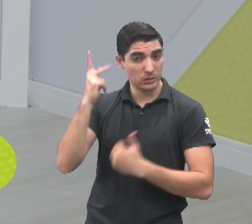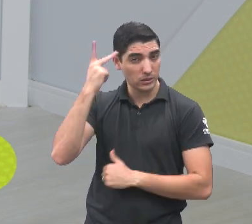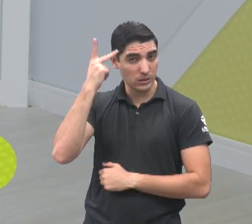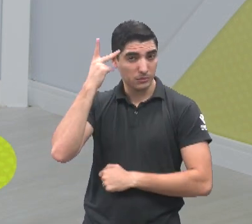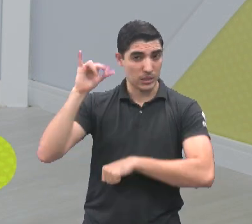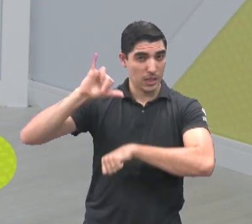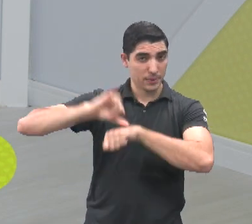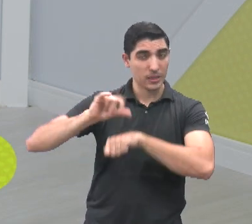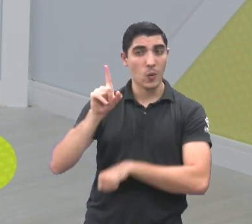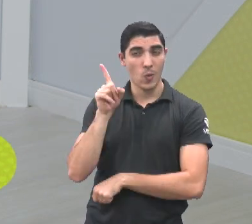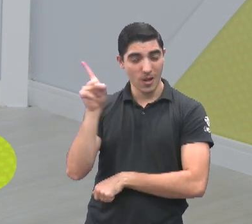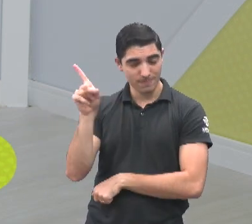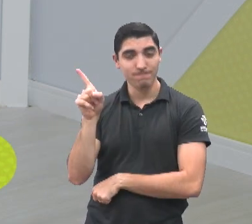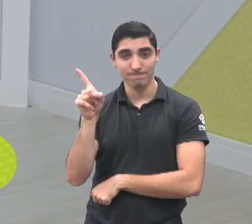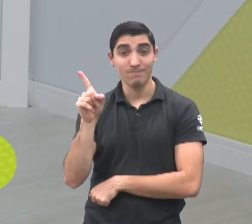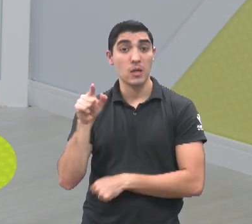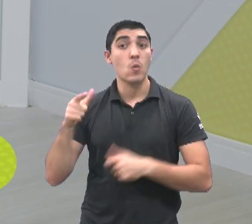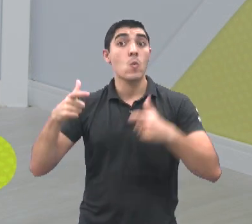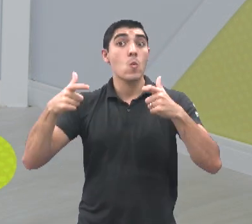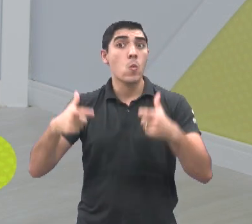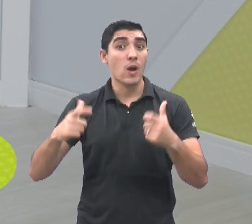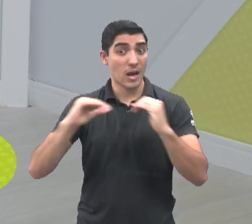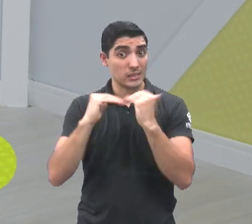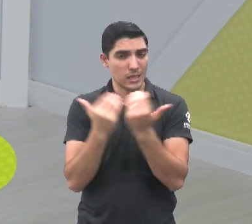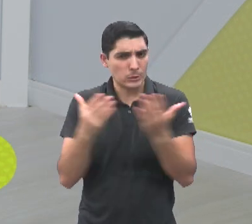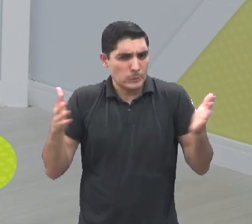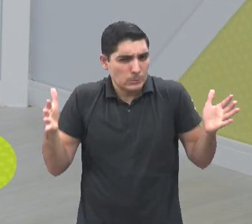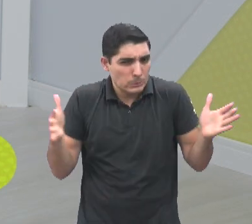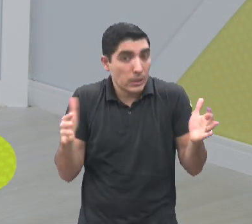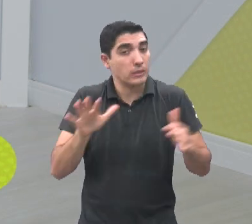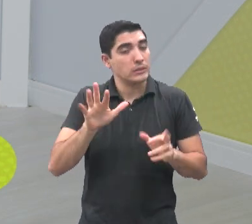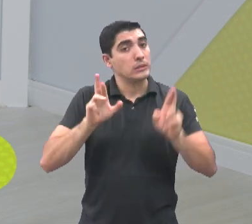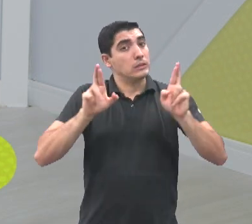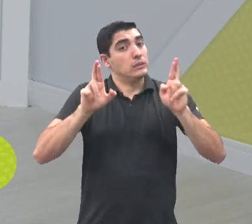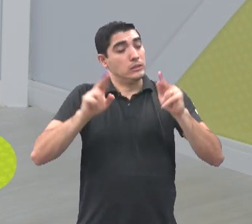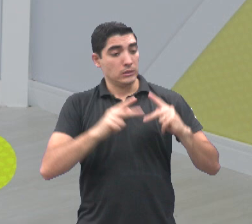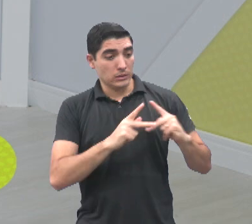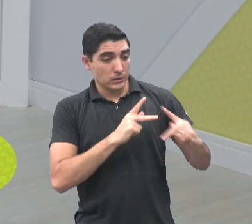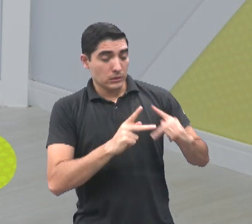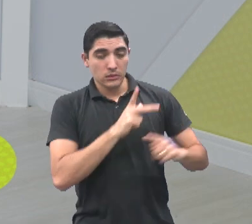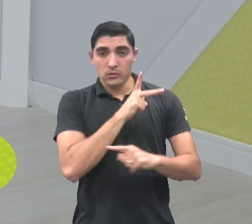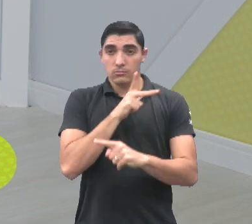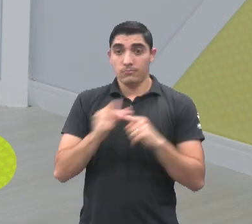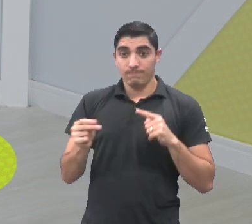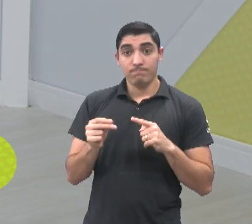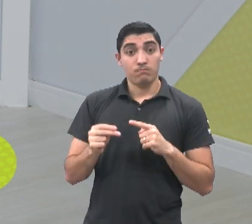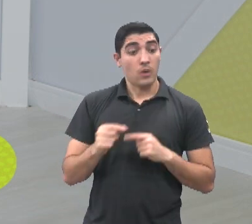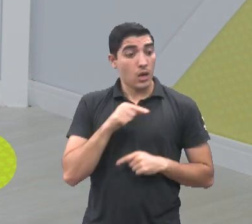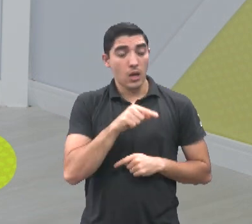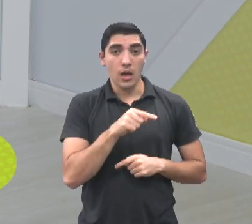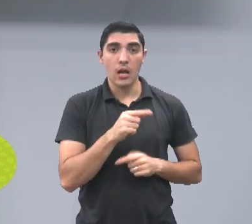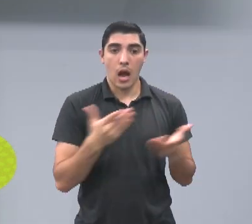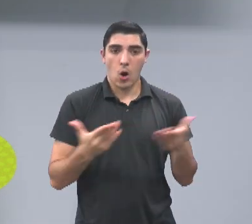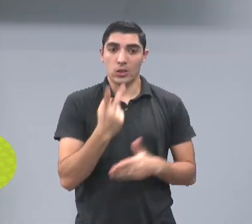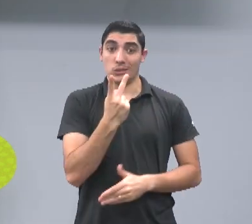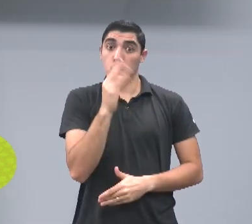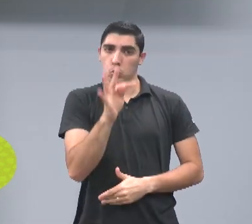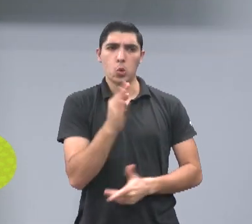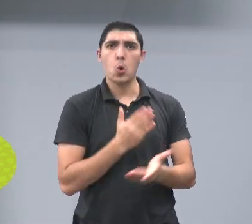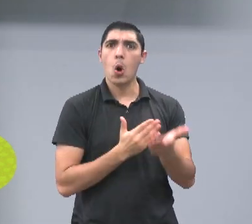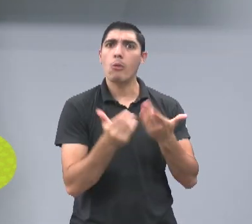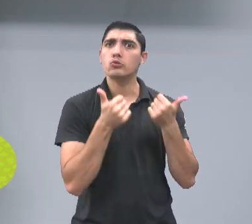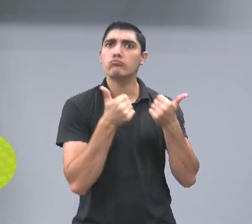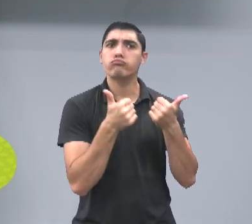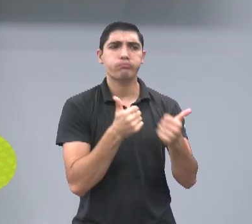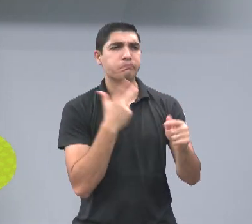um bom ginásio para a prática do basquetebol. Esperamos que o São José volte a vencer. O São José que começou muito bem esse retorno, né, Brunão? Começou bem, né? Teve